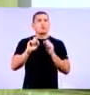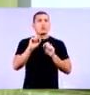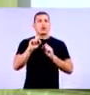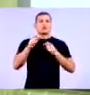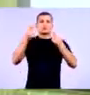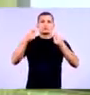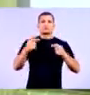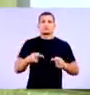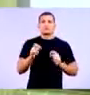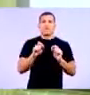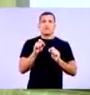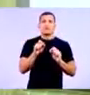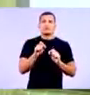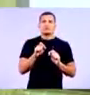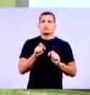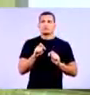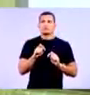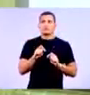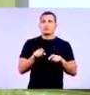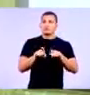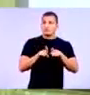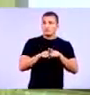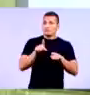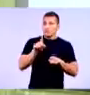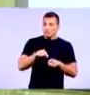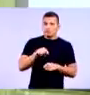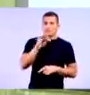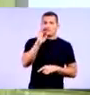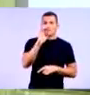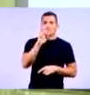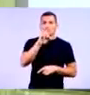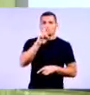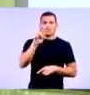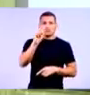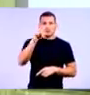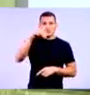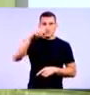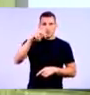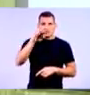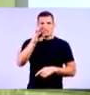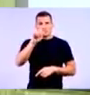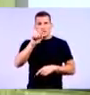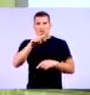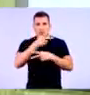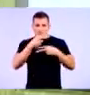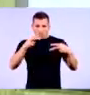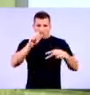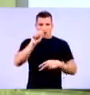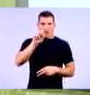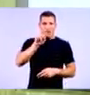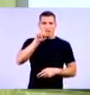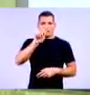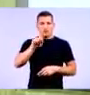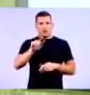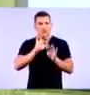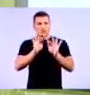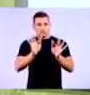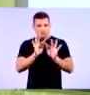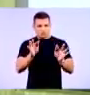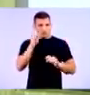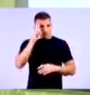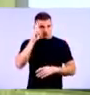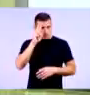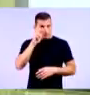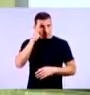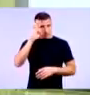como se procede. O questionário também é uma ferramenta do AVA muito simples. Lembrando que as principais ferramentas são o